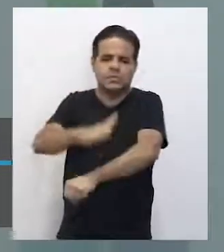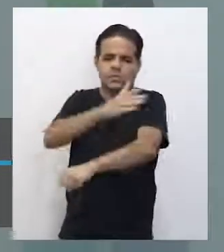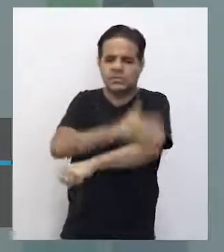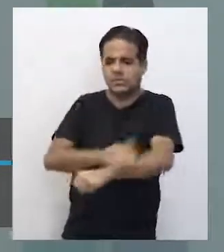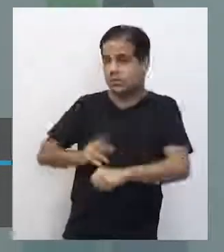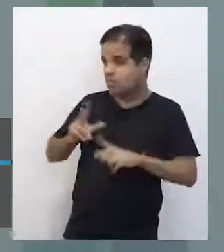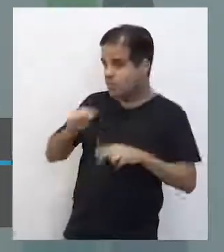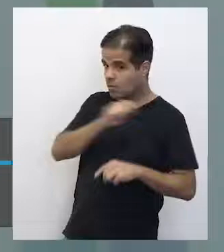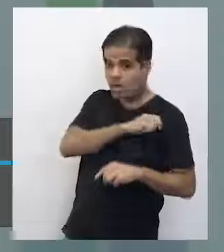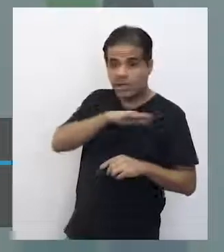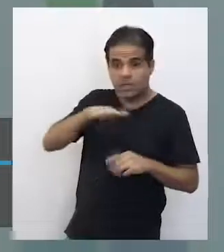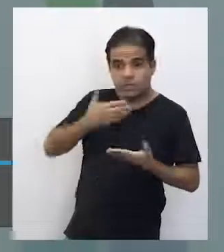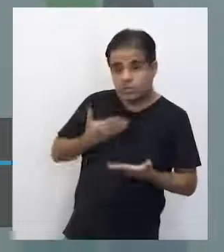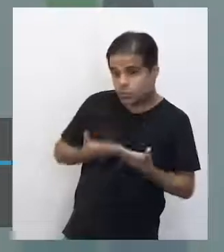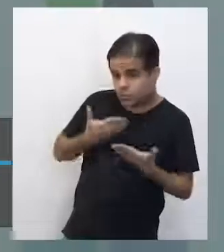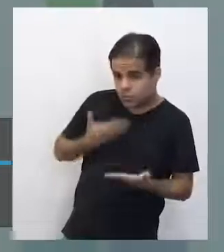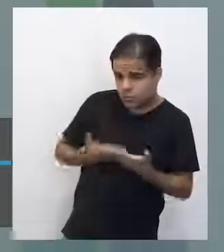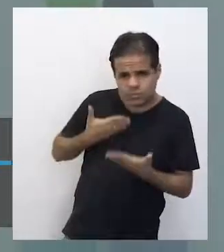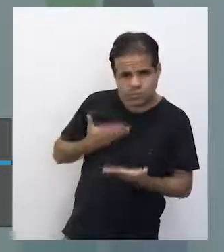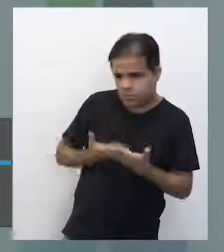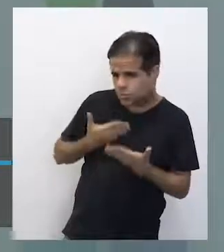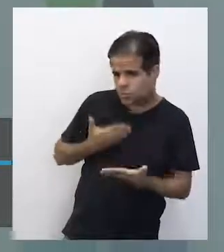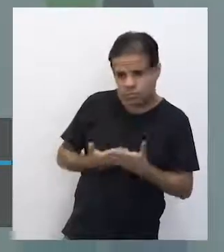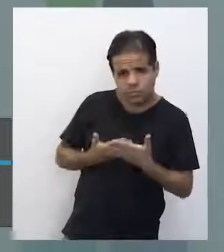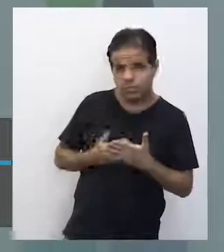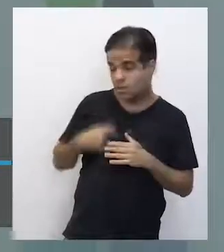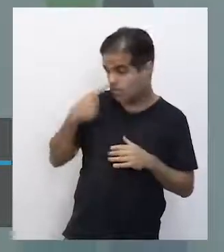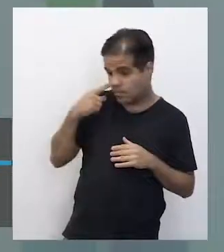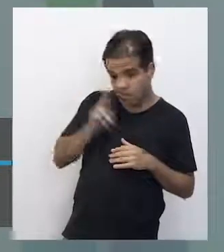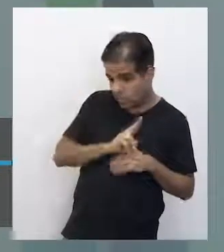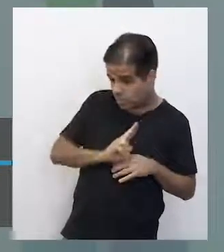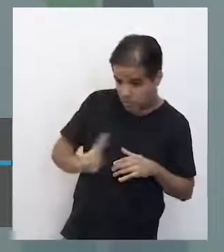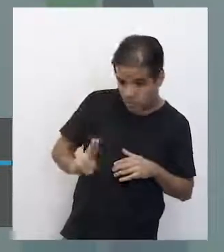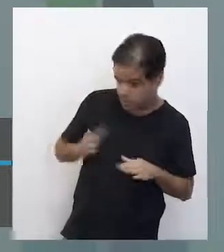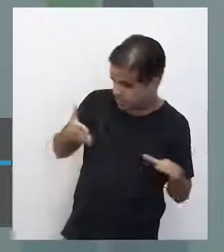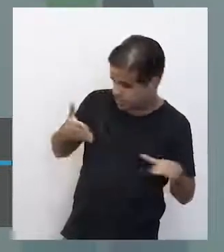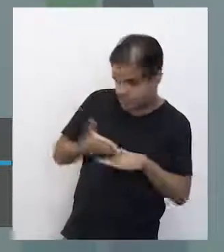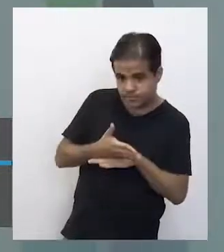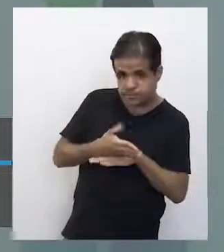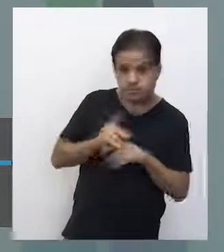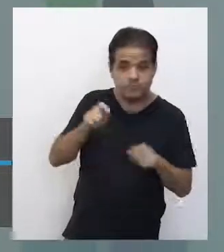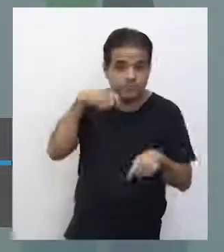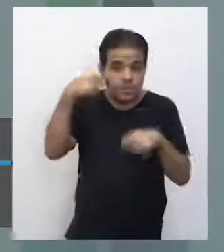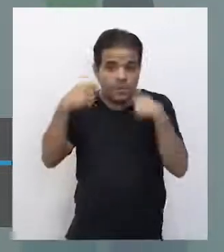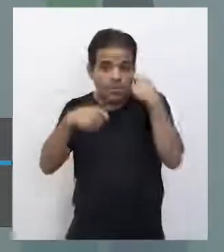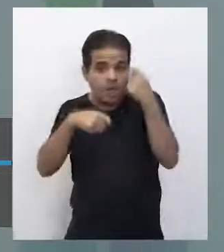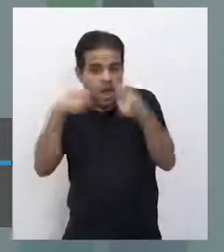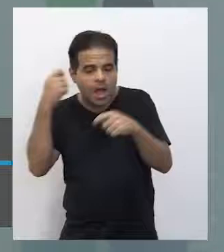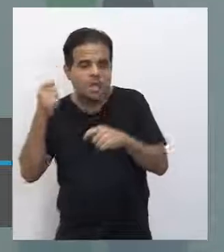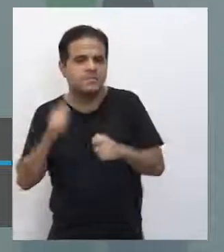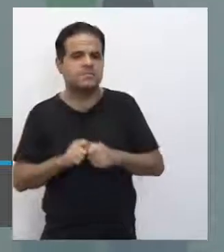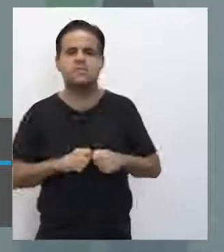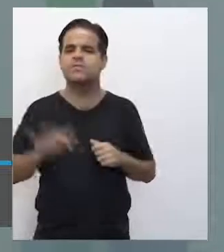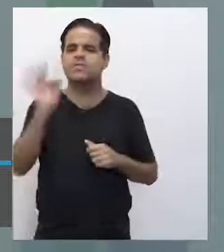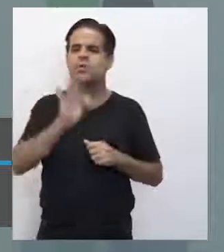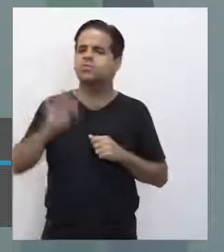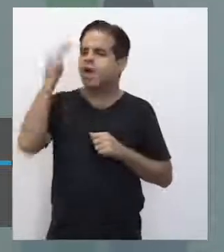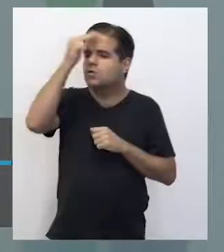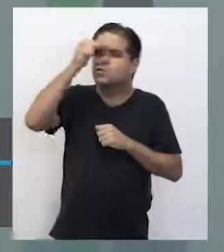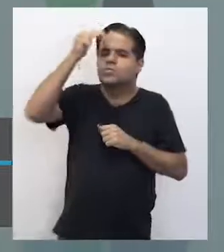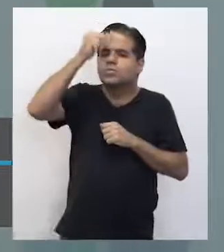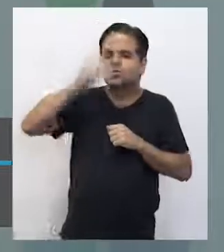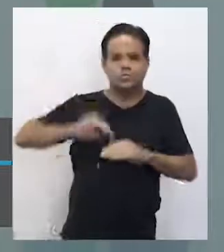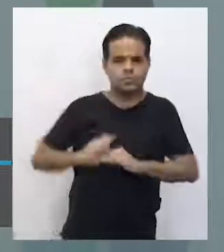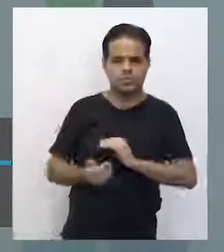aquele aluno que estuda e vê o nome dele ali. Ele ingressou no vestibular, vai fazer a faculdade dos sonhos ali.